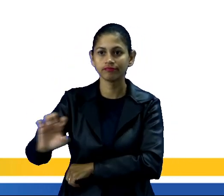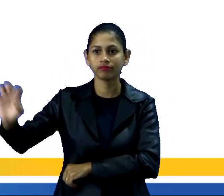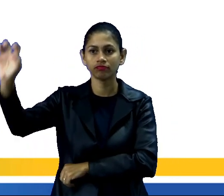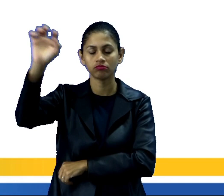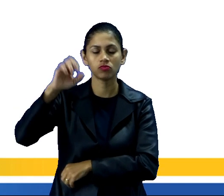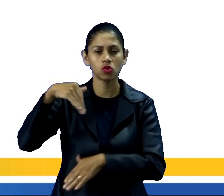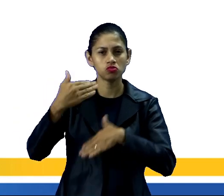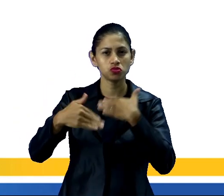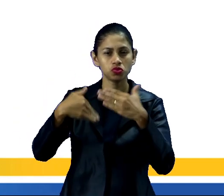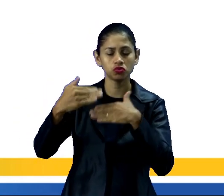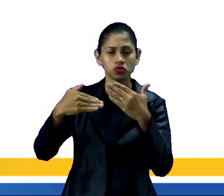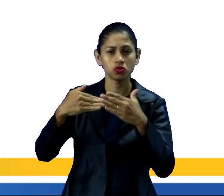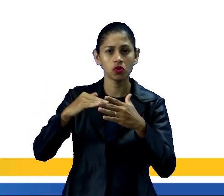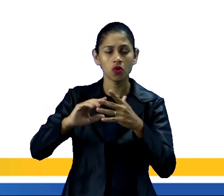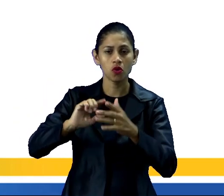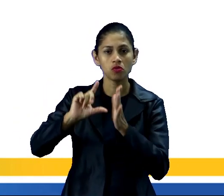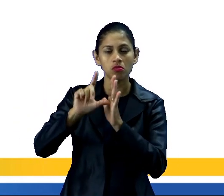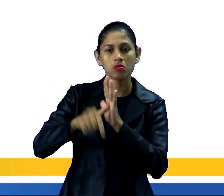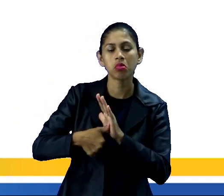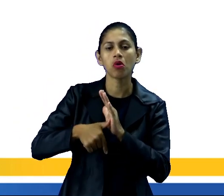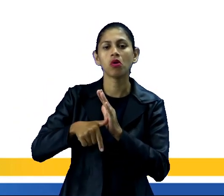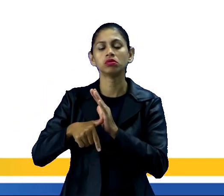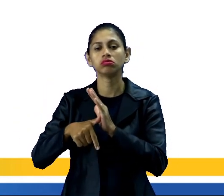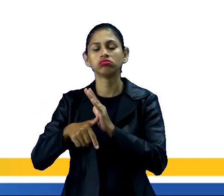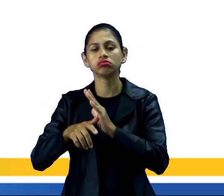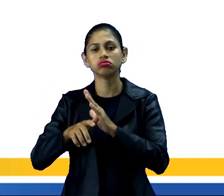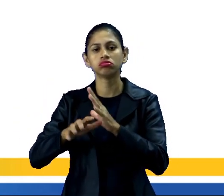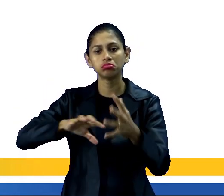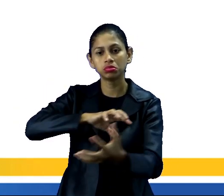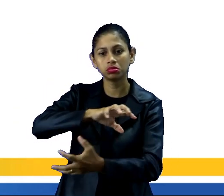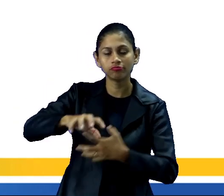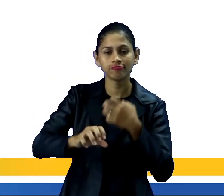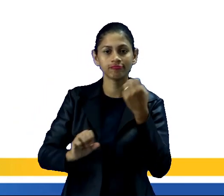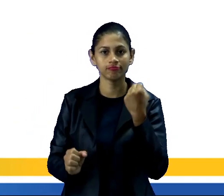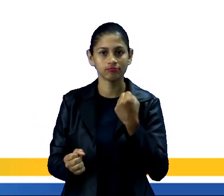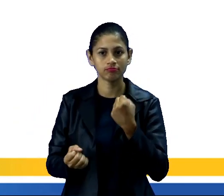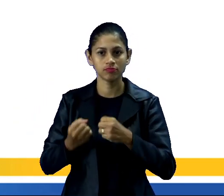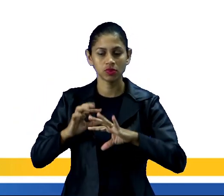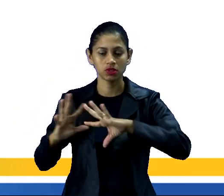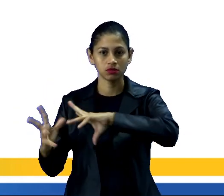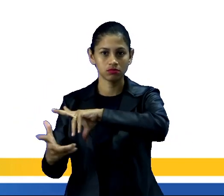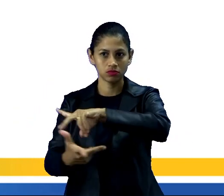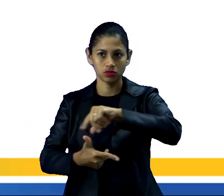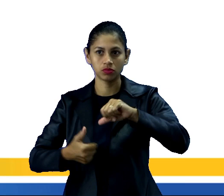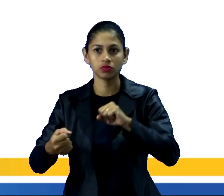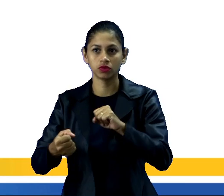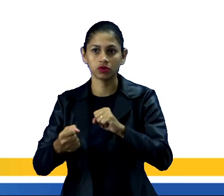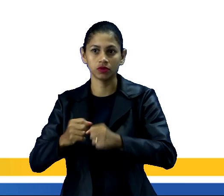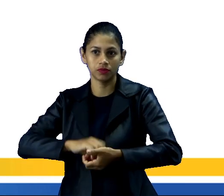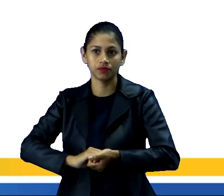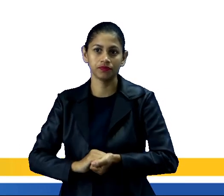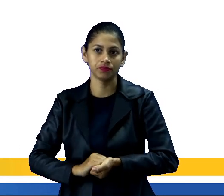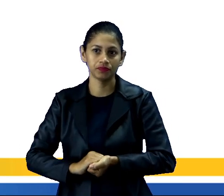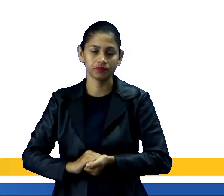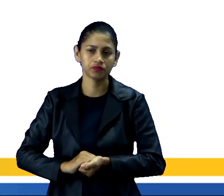Guerra Mundial. A gente tem aí as repressões, o Tratado de Versalhes, né, que a gente já estudou em outro momento.